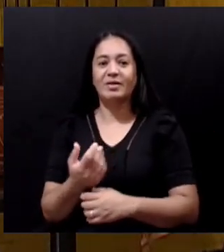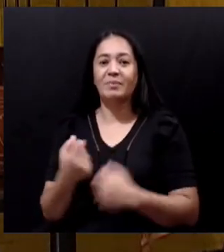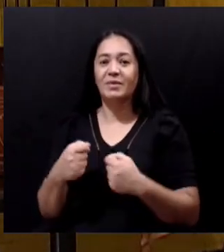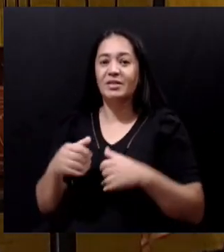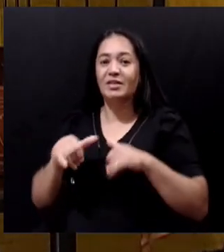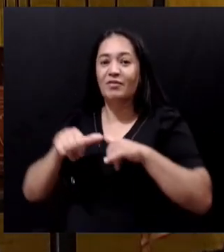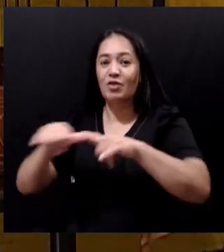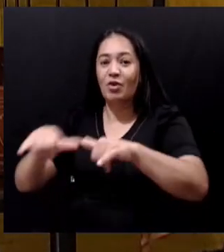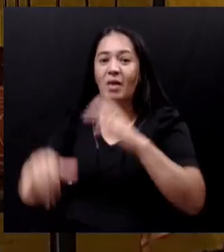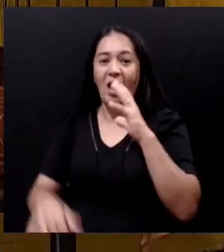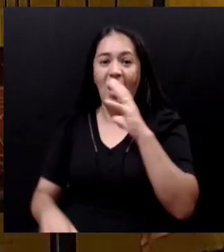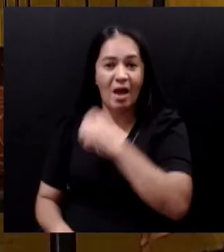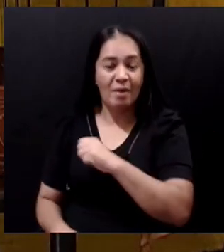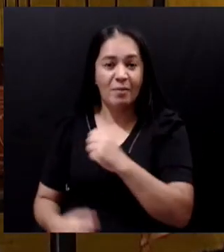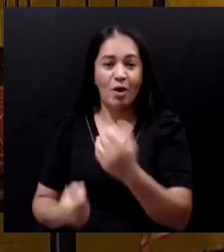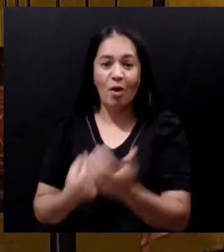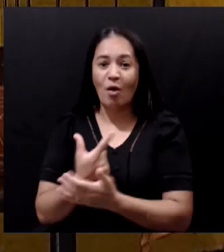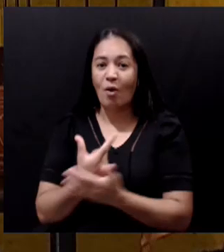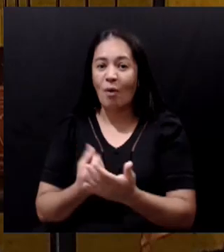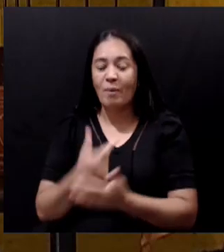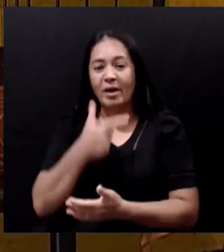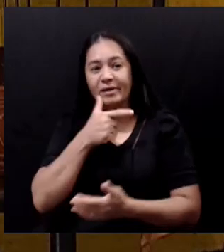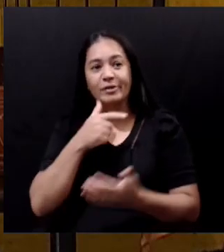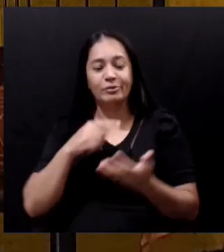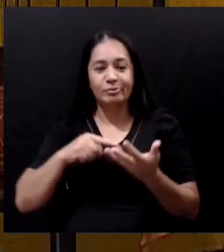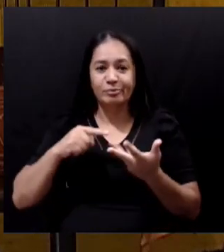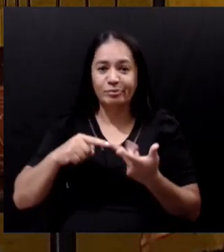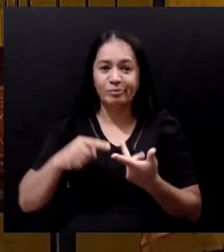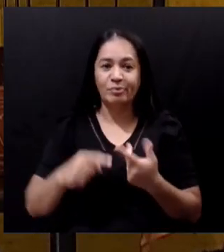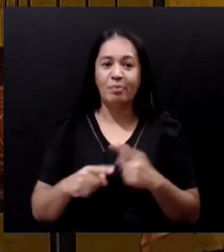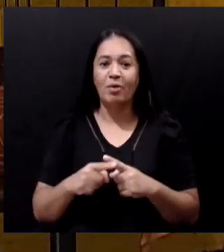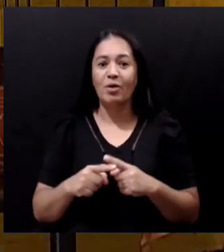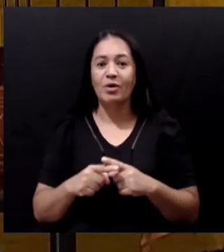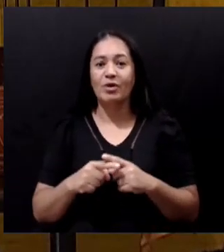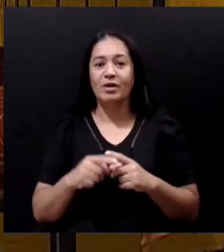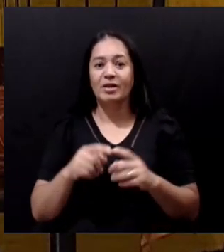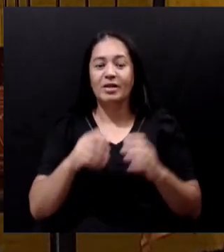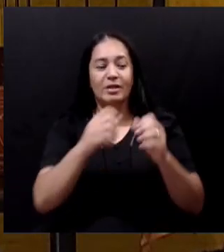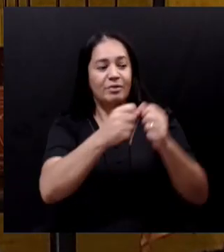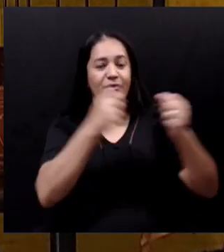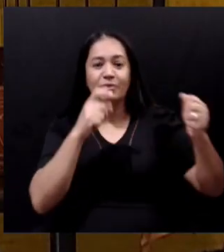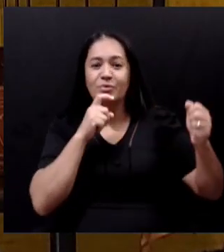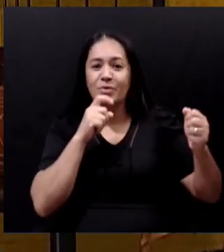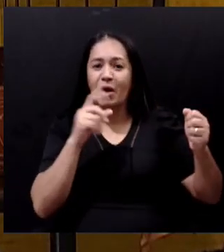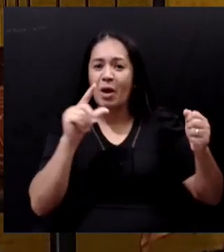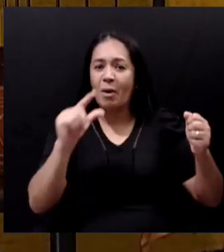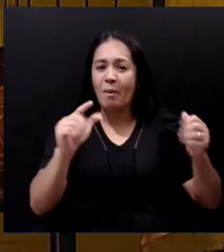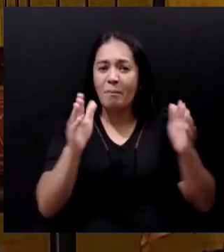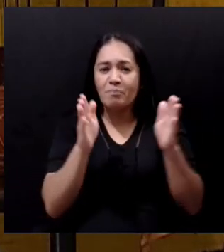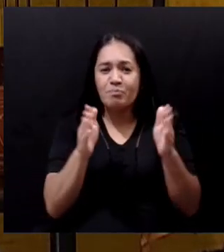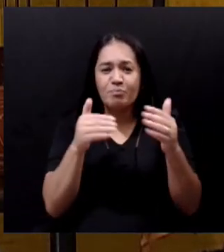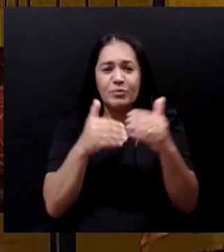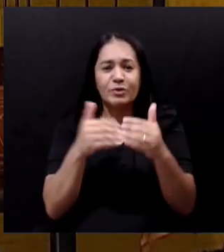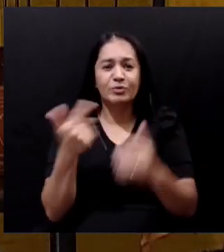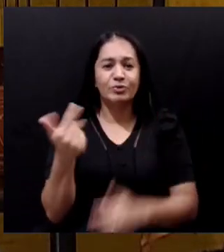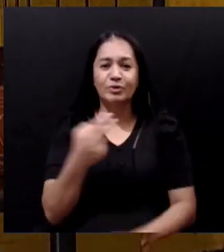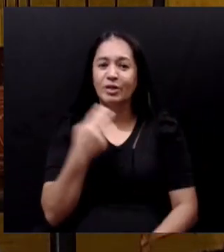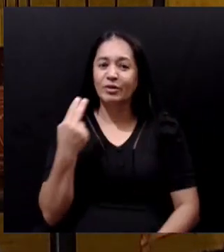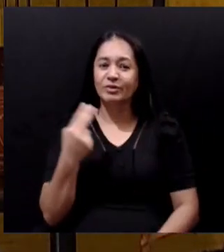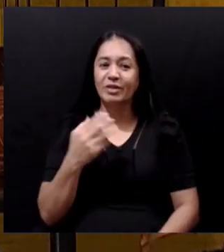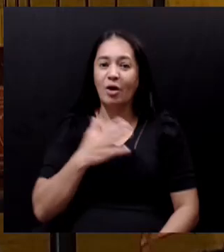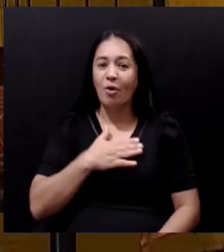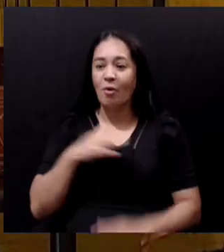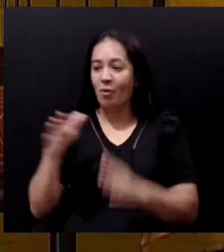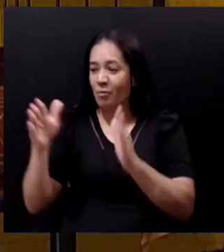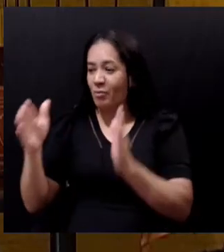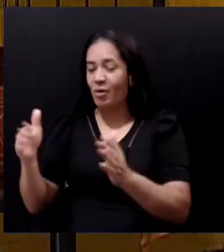buscar mussarela, presunto, porque a geladeira era muito pequenininha, não tinha como ter estoque. Meu quarto era o estoque de